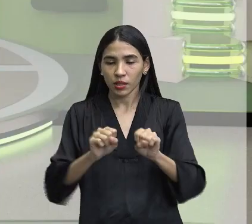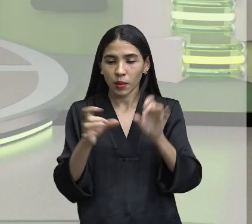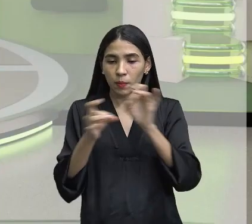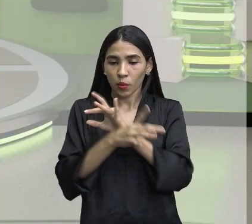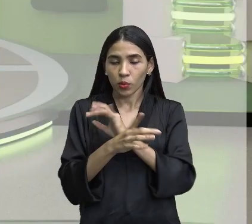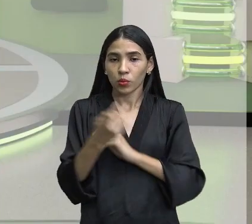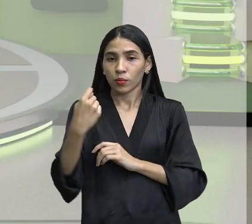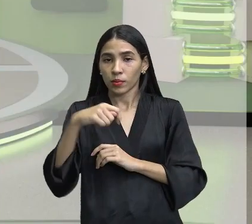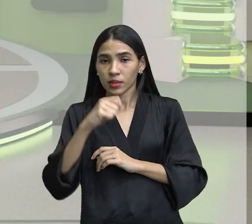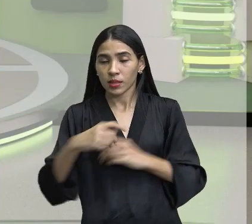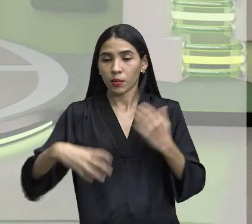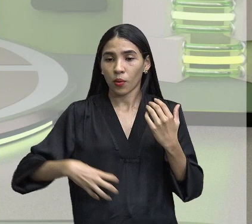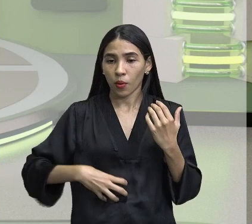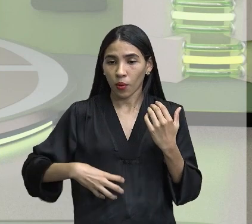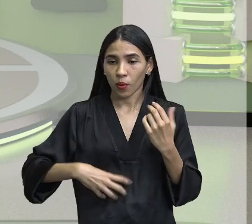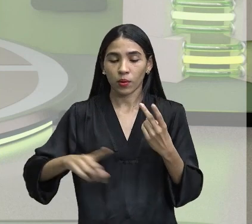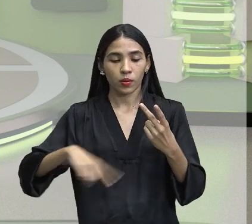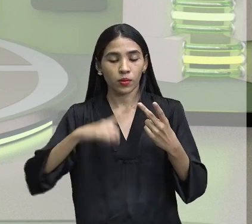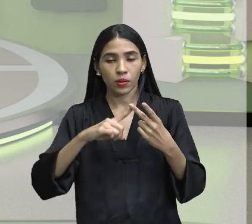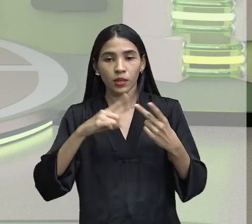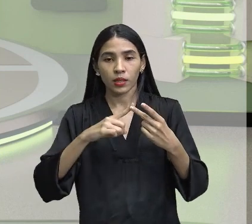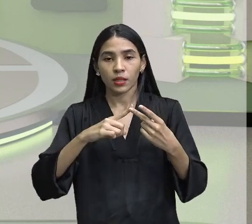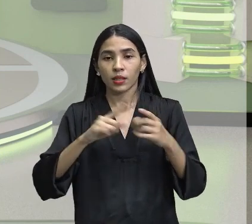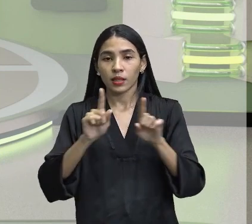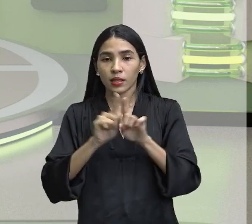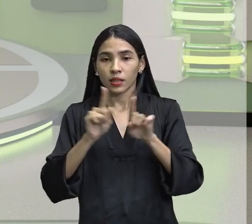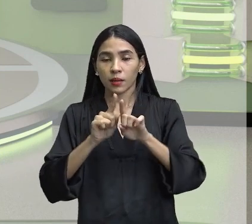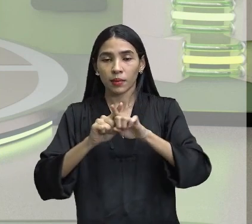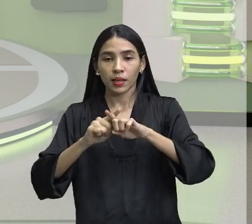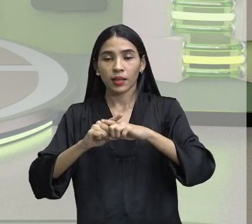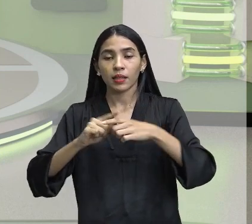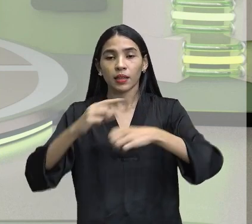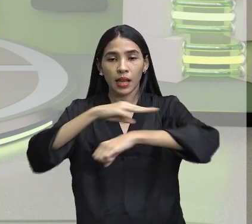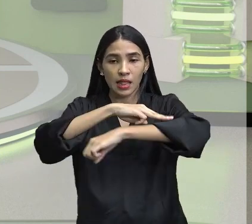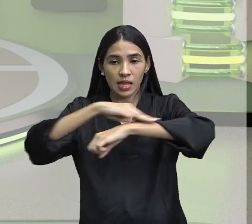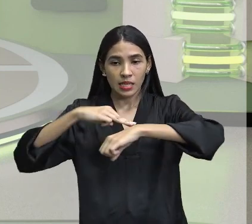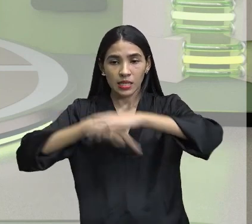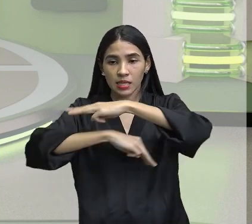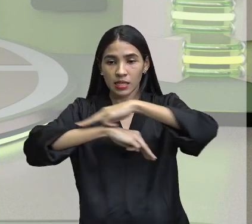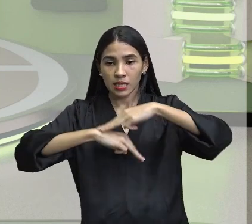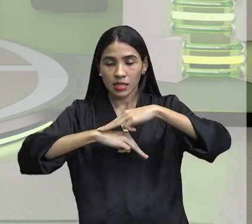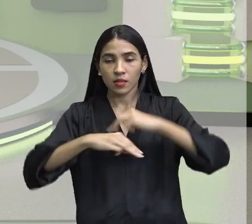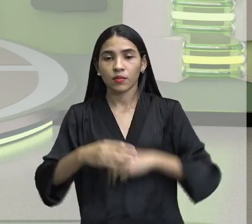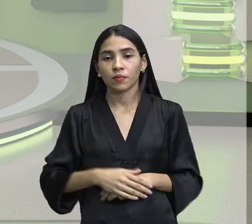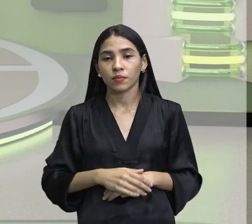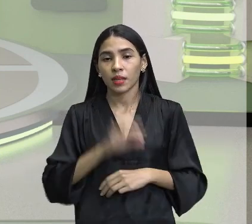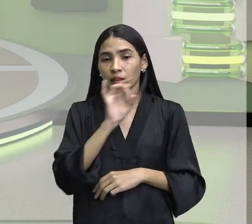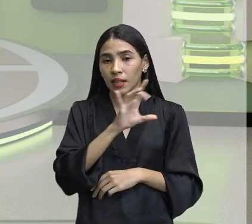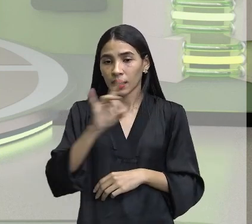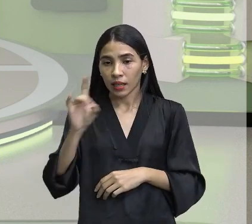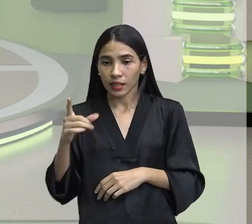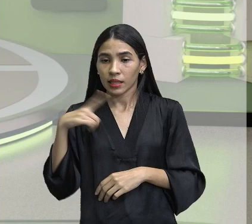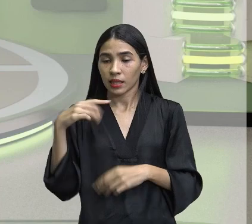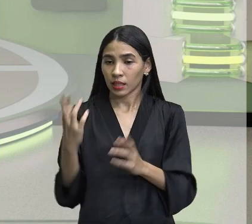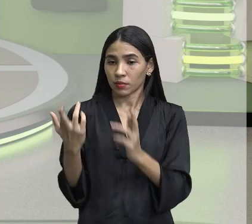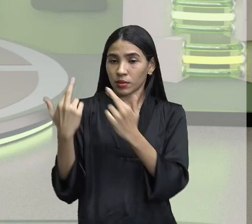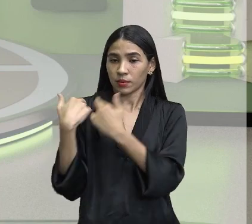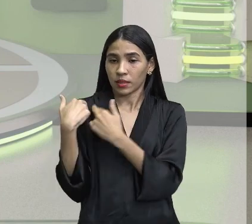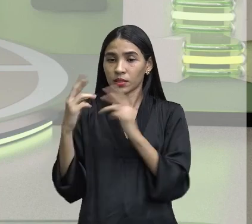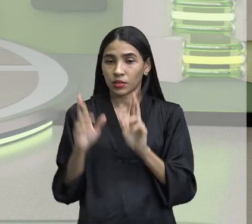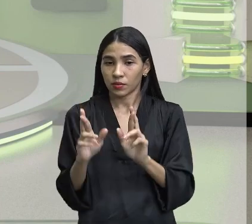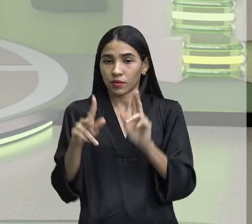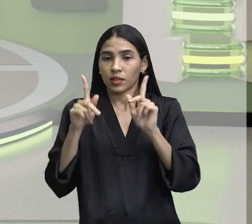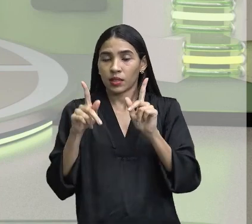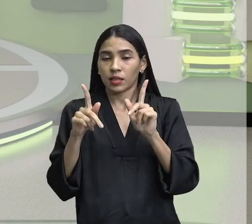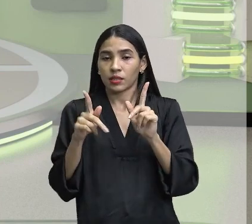precisamos de órgãos, precisamos de tecidos diferenciados para formar esses órgãos, e cada um possuindo um papel diferenciado